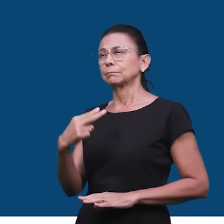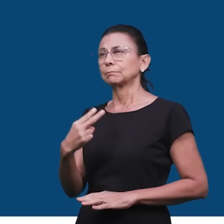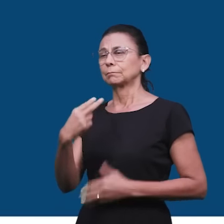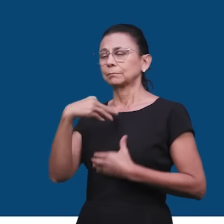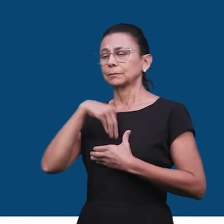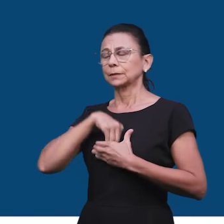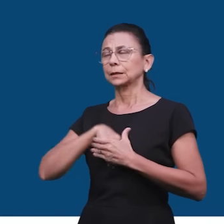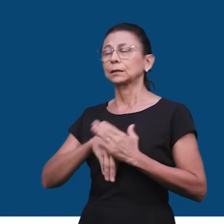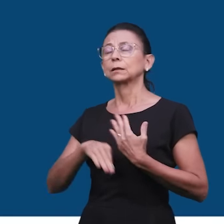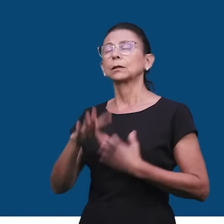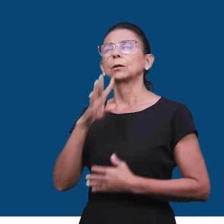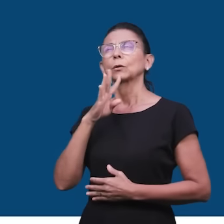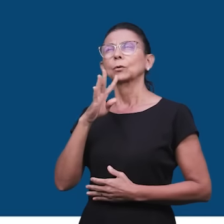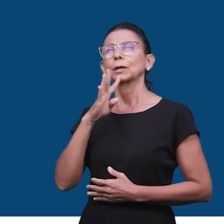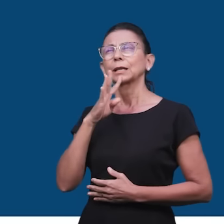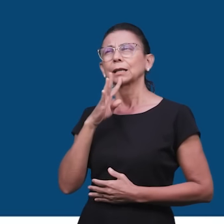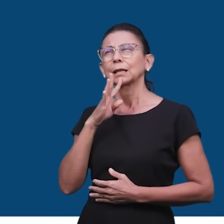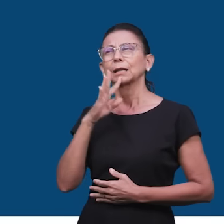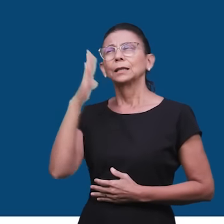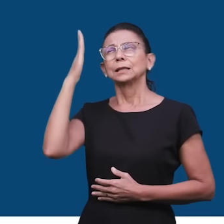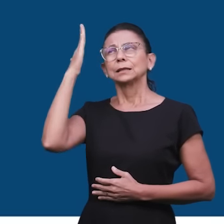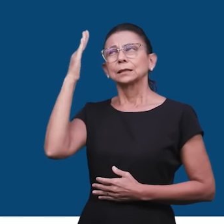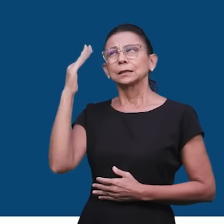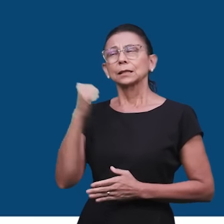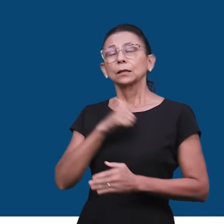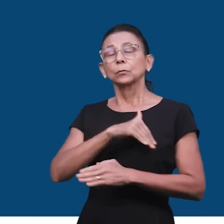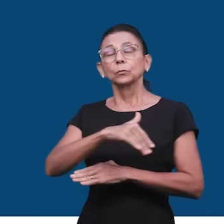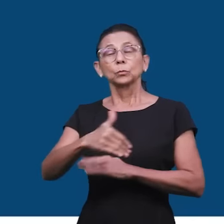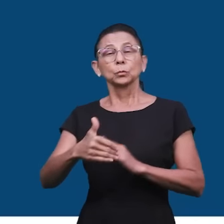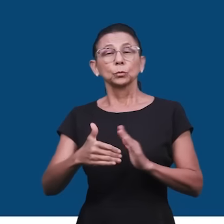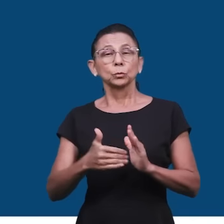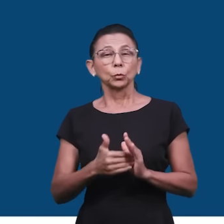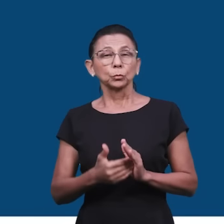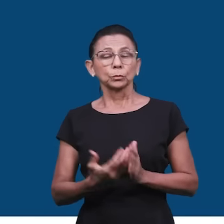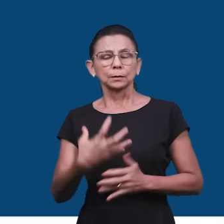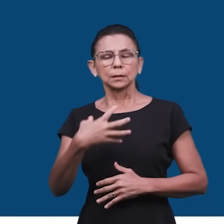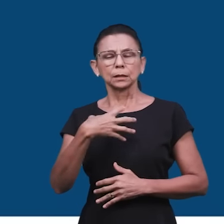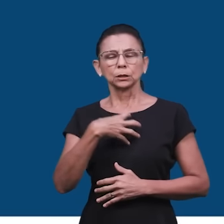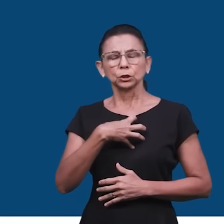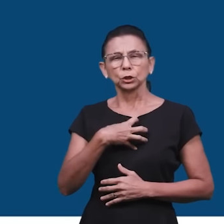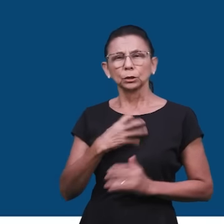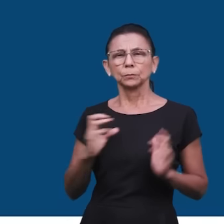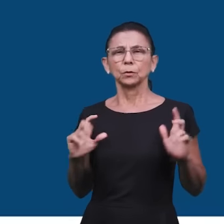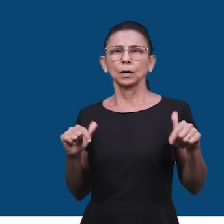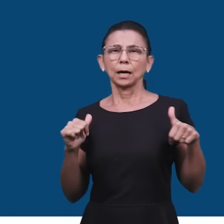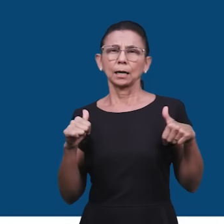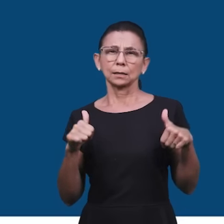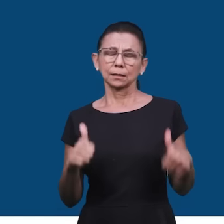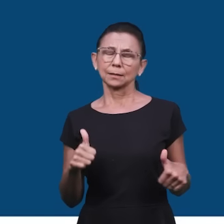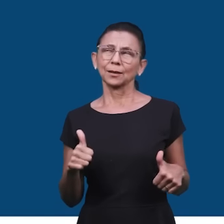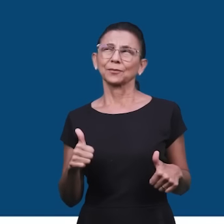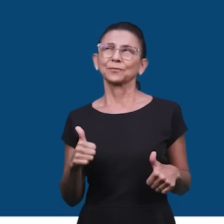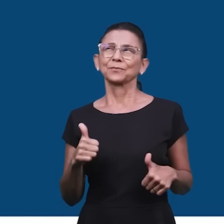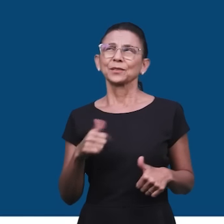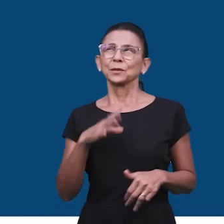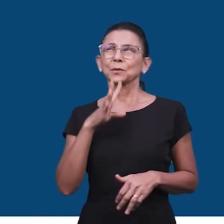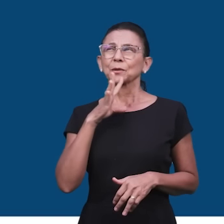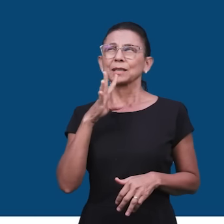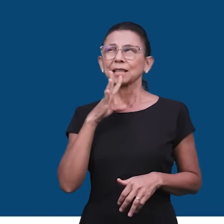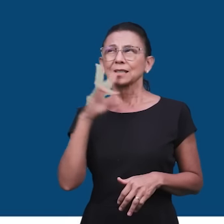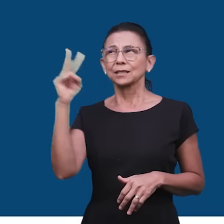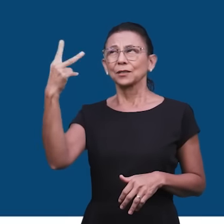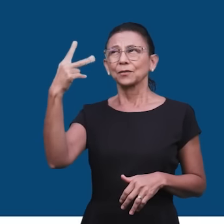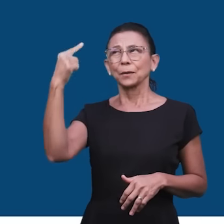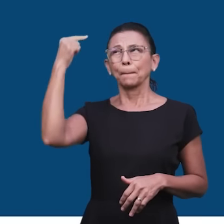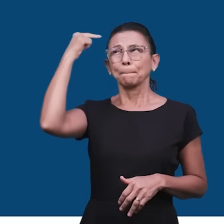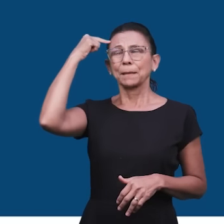sondaste e me conheces. Tu sabes o meu assentar e o meu levantar. De longe entendes o meu